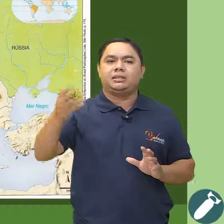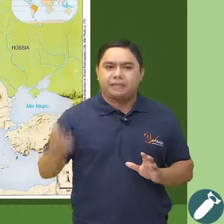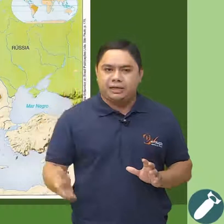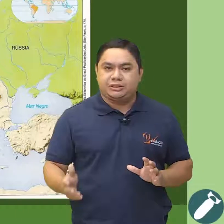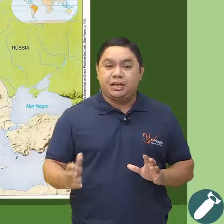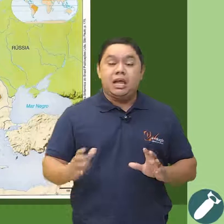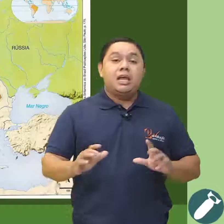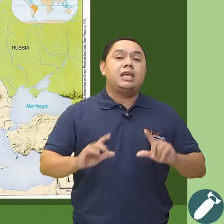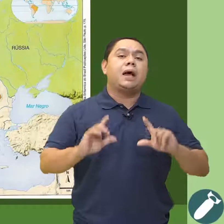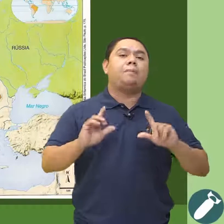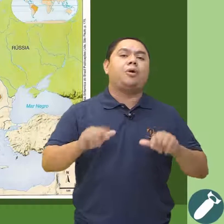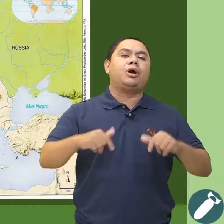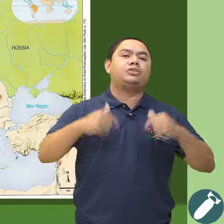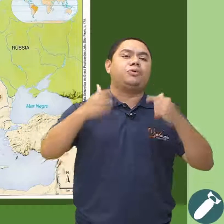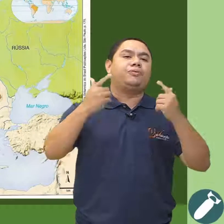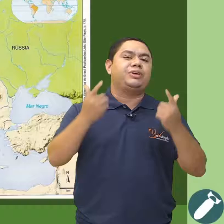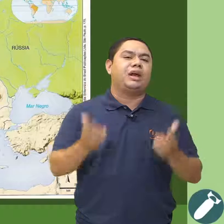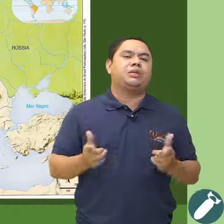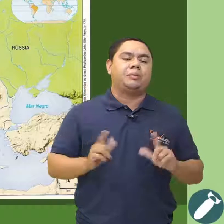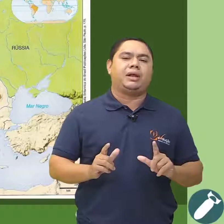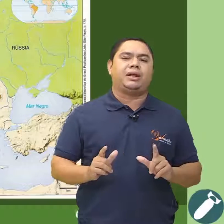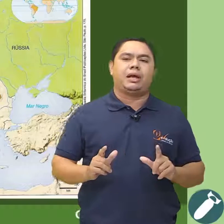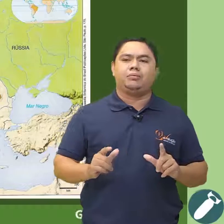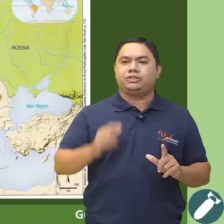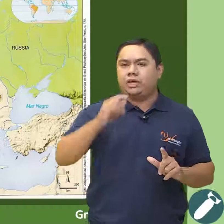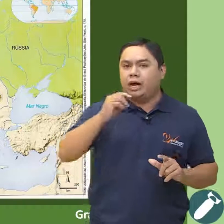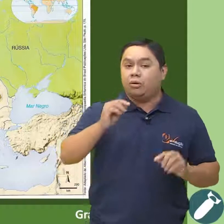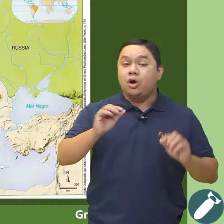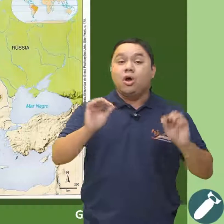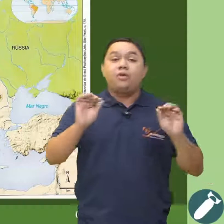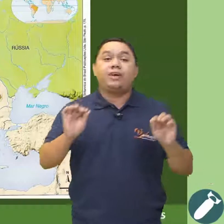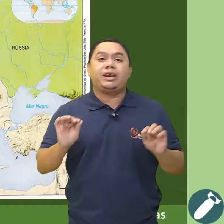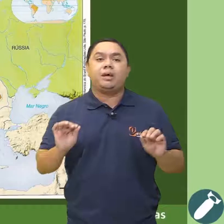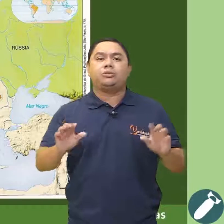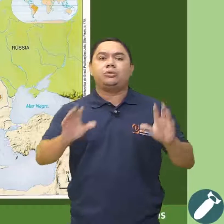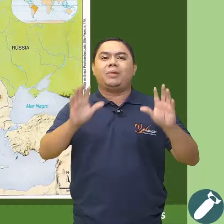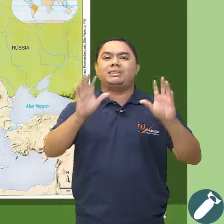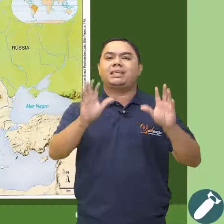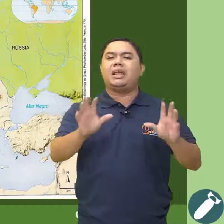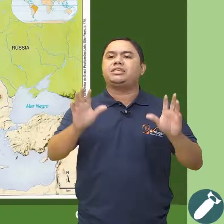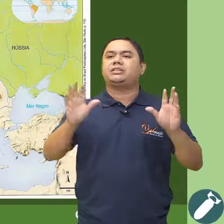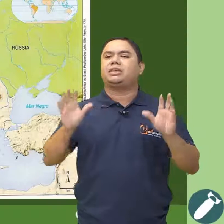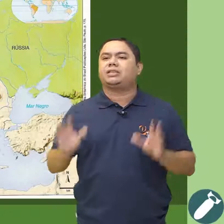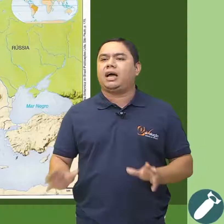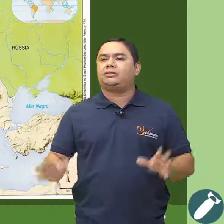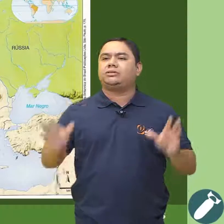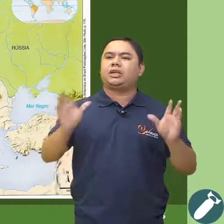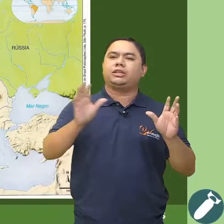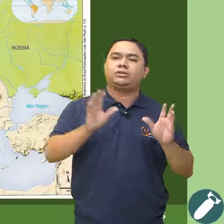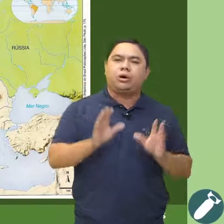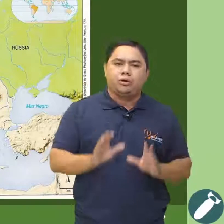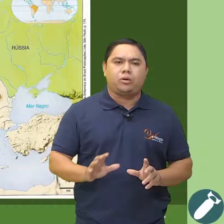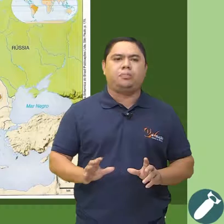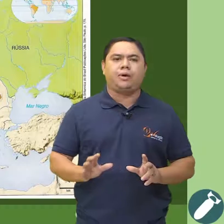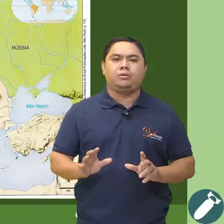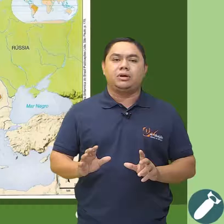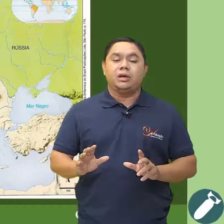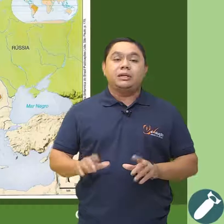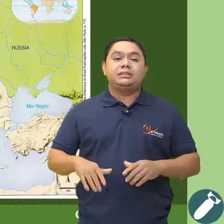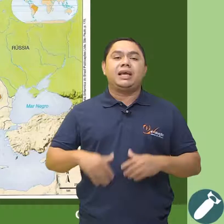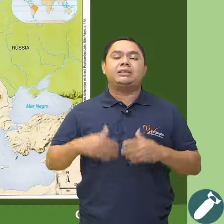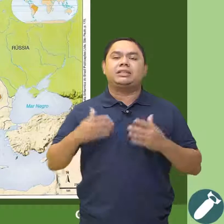Tríplice Entente. E após o final da Primeira Guerra Mundial, veremos uma série de tratados no território